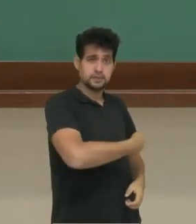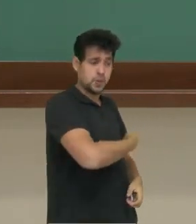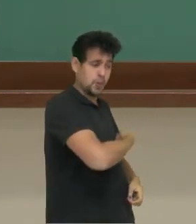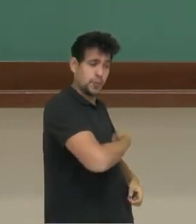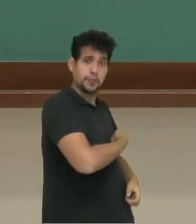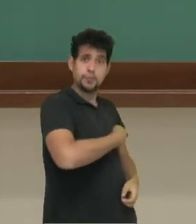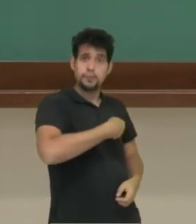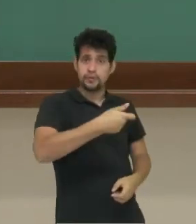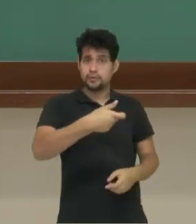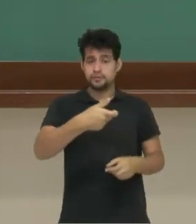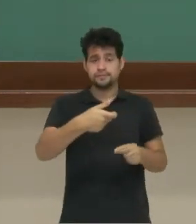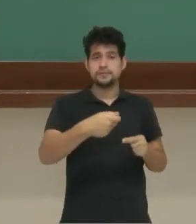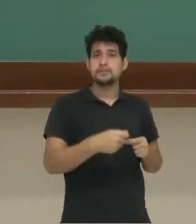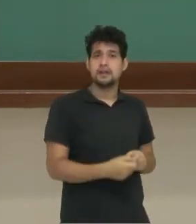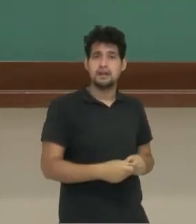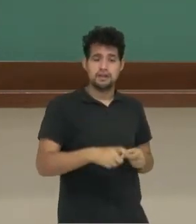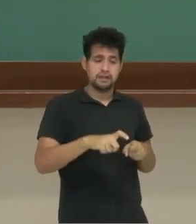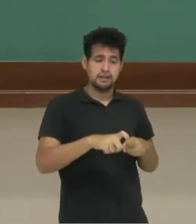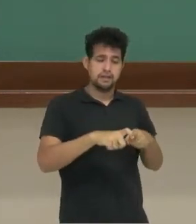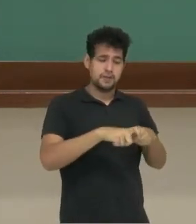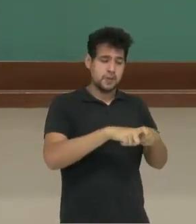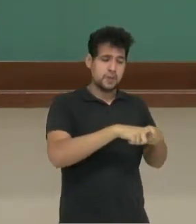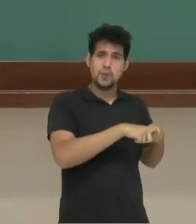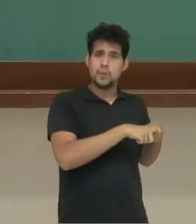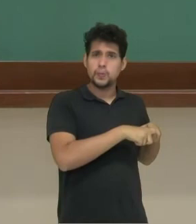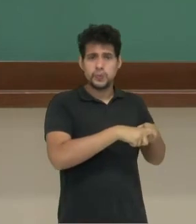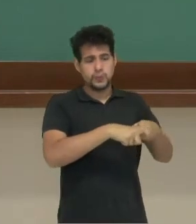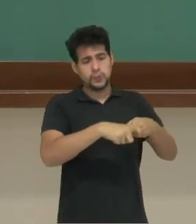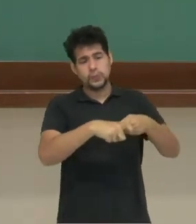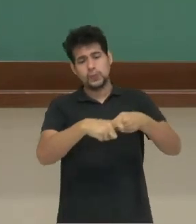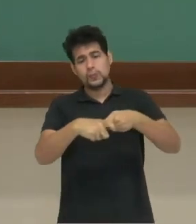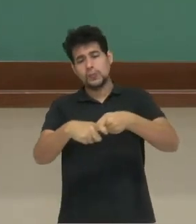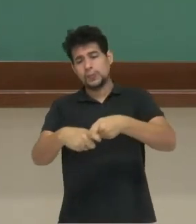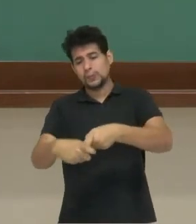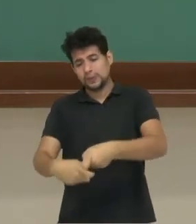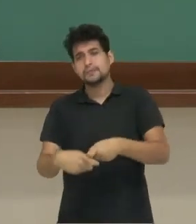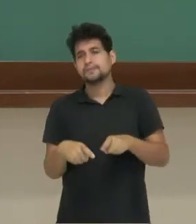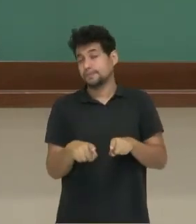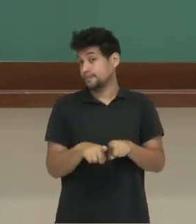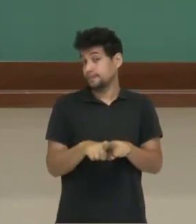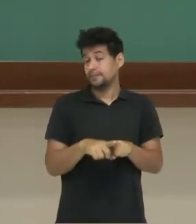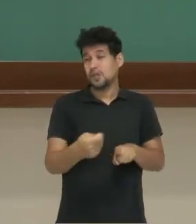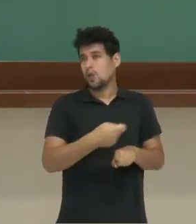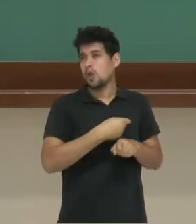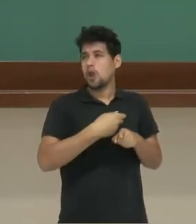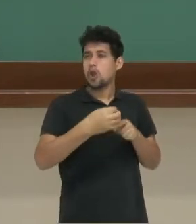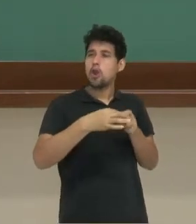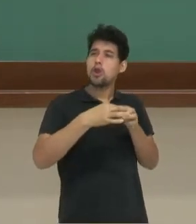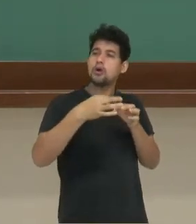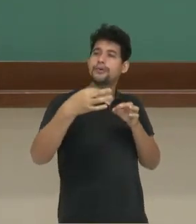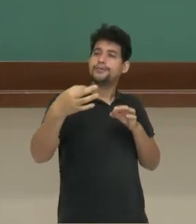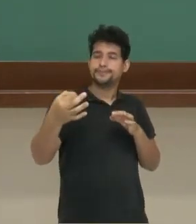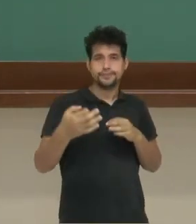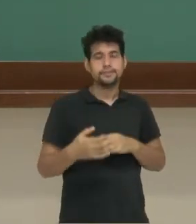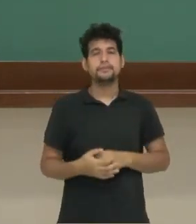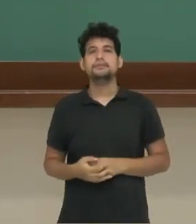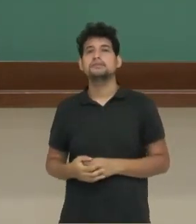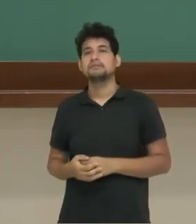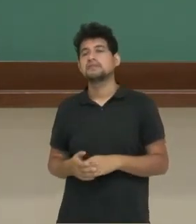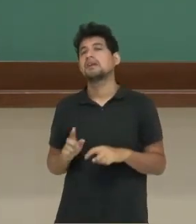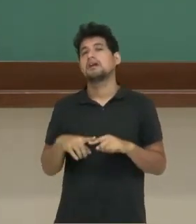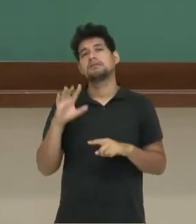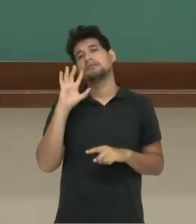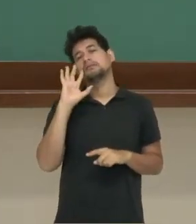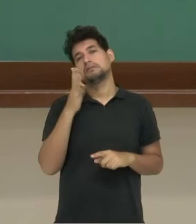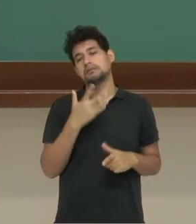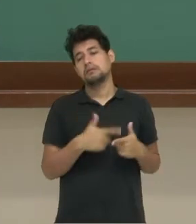e arremessavam como se fosse uma marreta ou um machado longe, Então, ele daí sofreu, ao